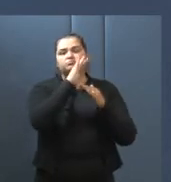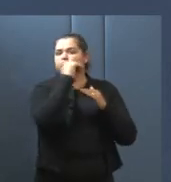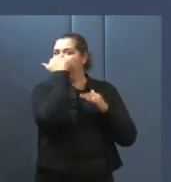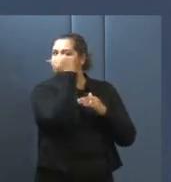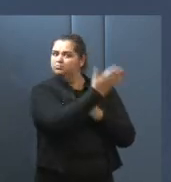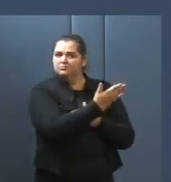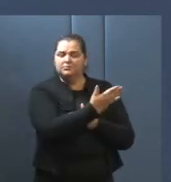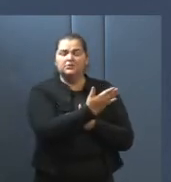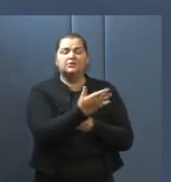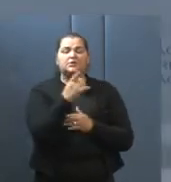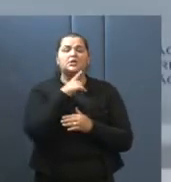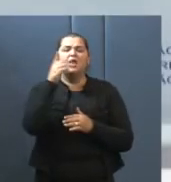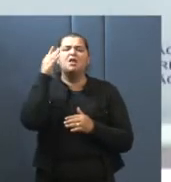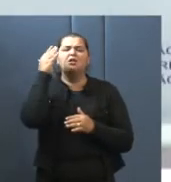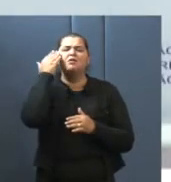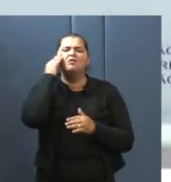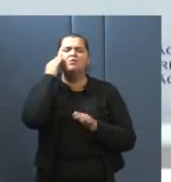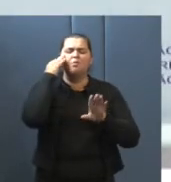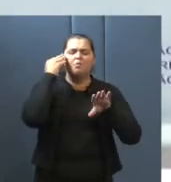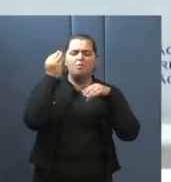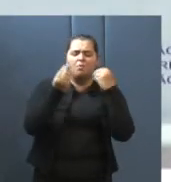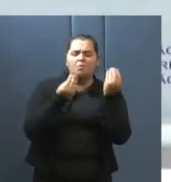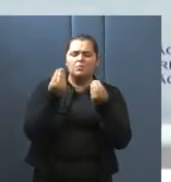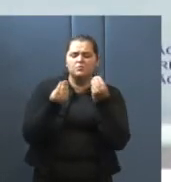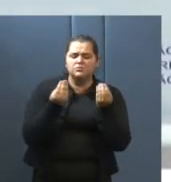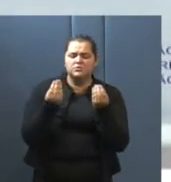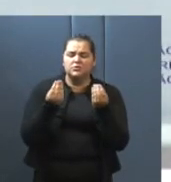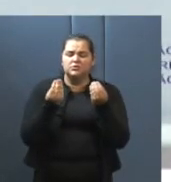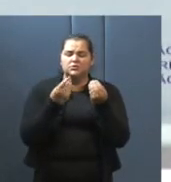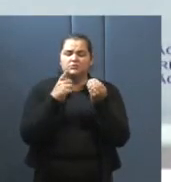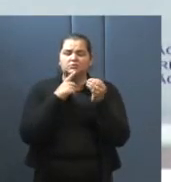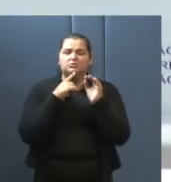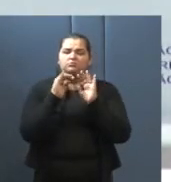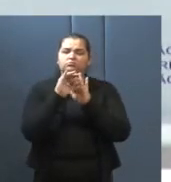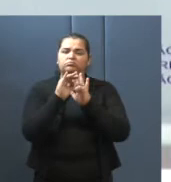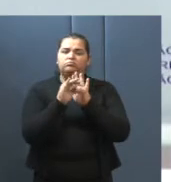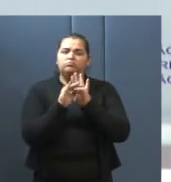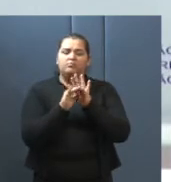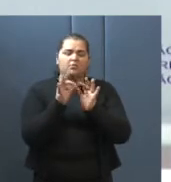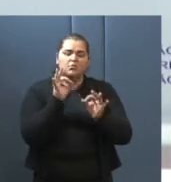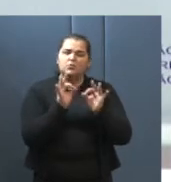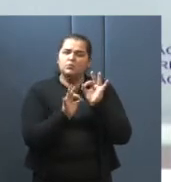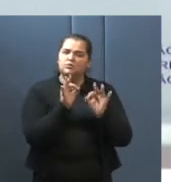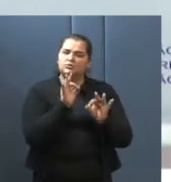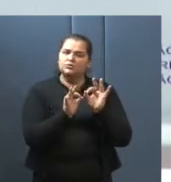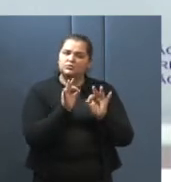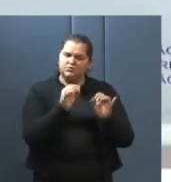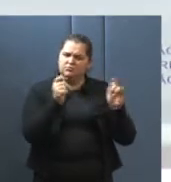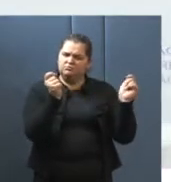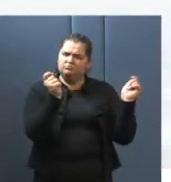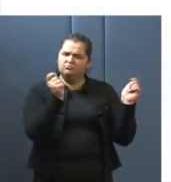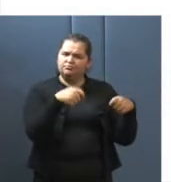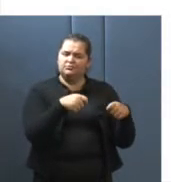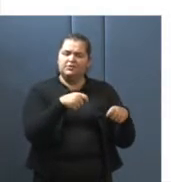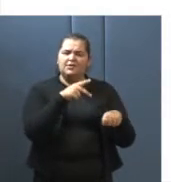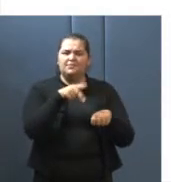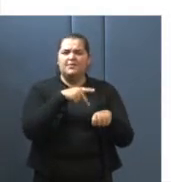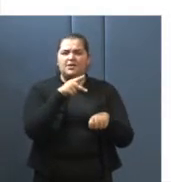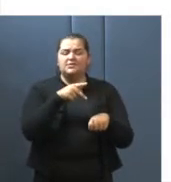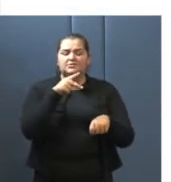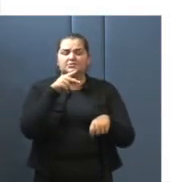que entendemos que usar os mecanismos jurídicos disponíveis em cada país é